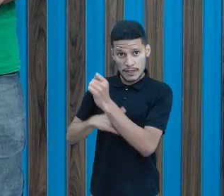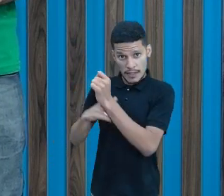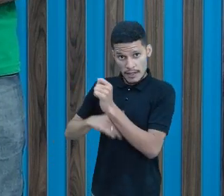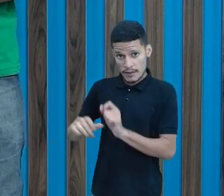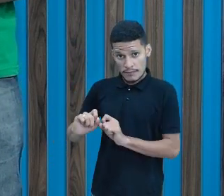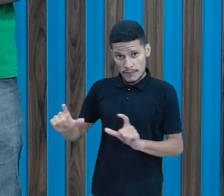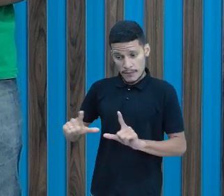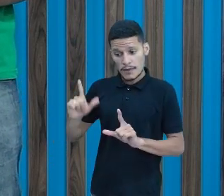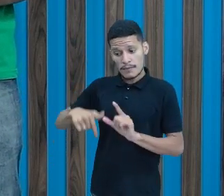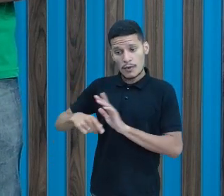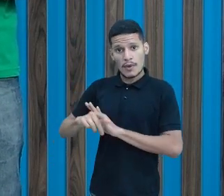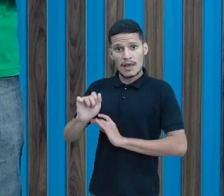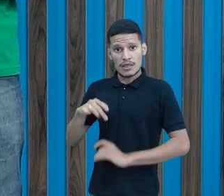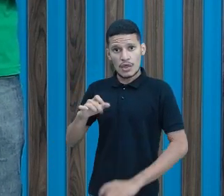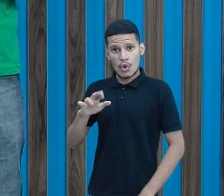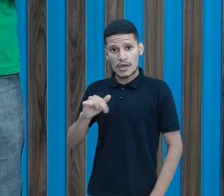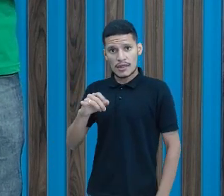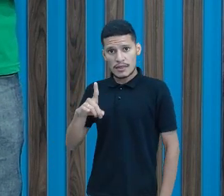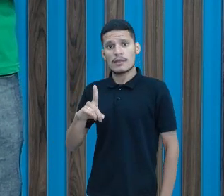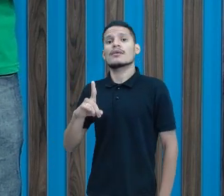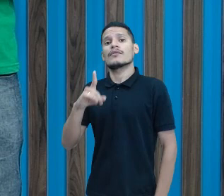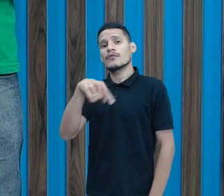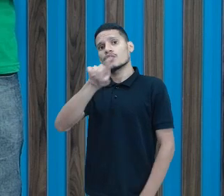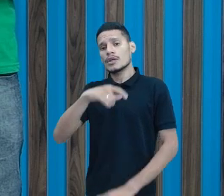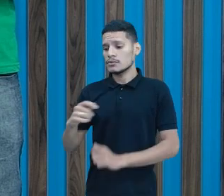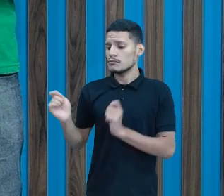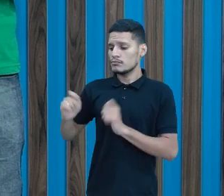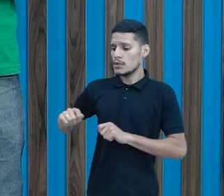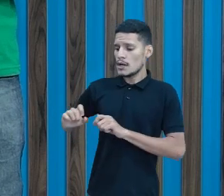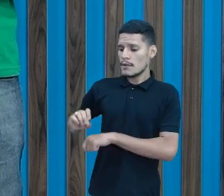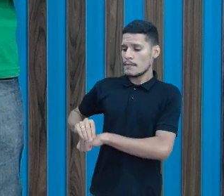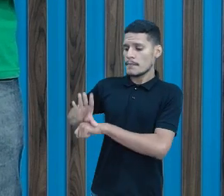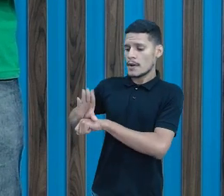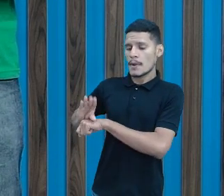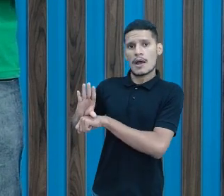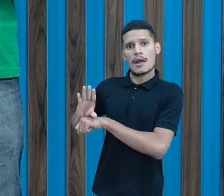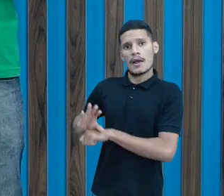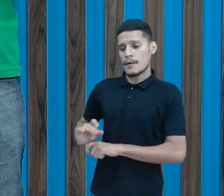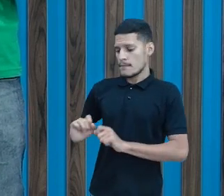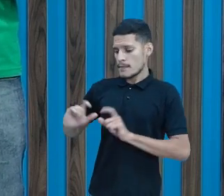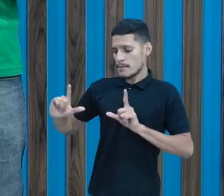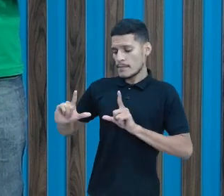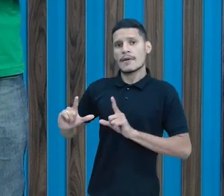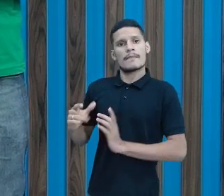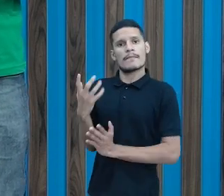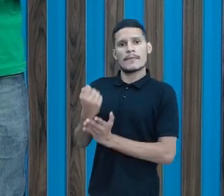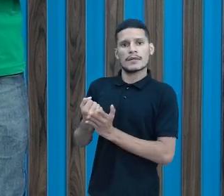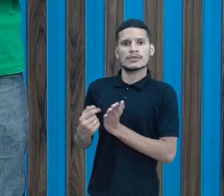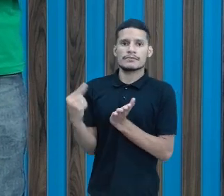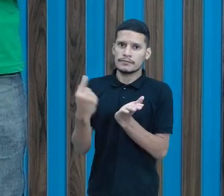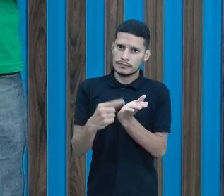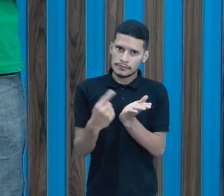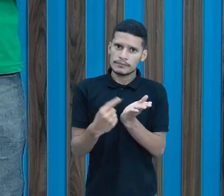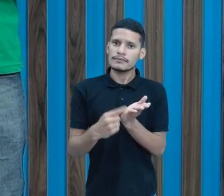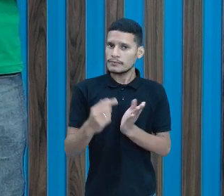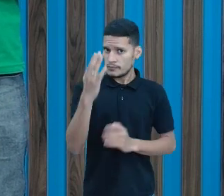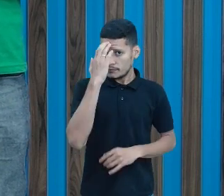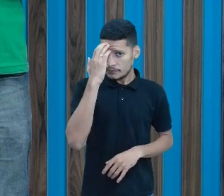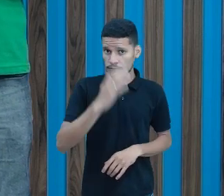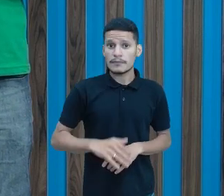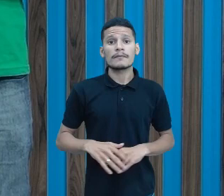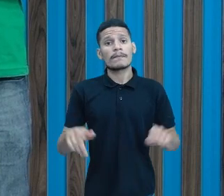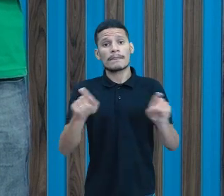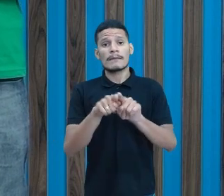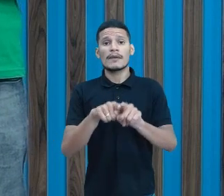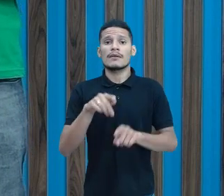Code do sistema Android, né? Então, vocês podem já, né, captar aí e baixar o nosso aplicativo. E também